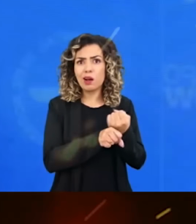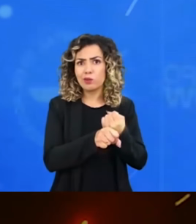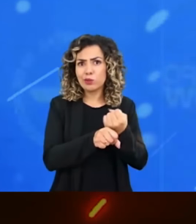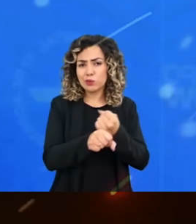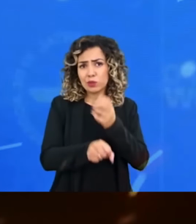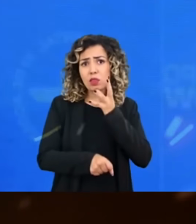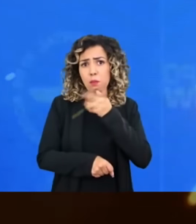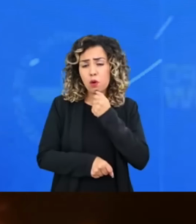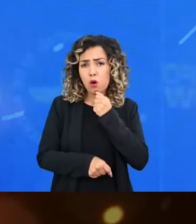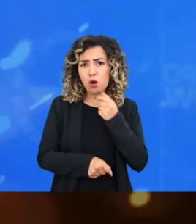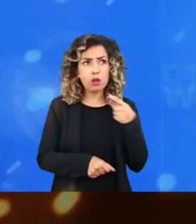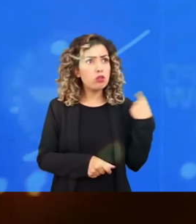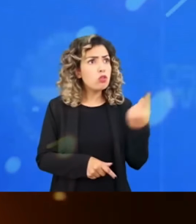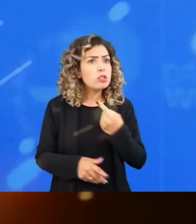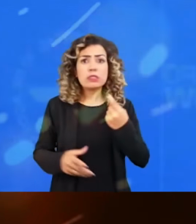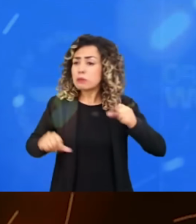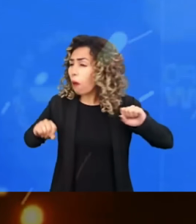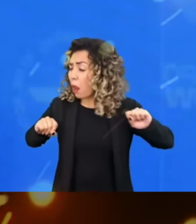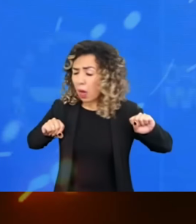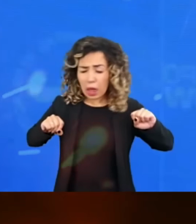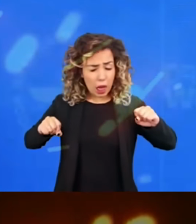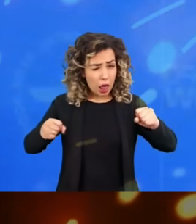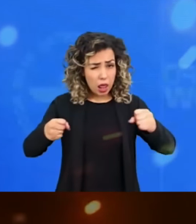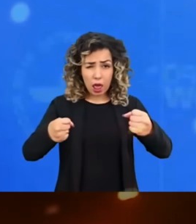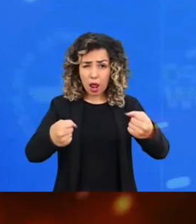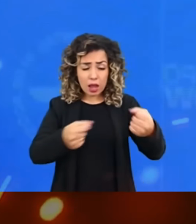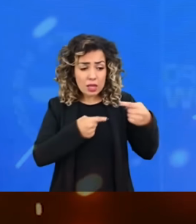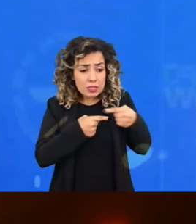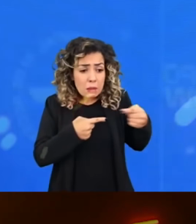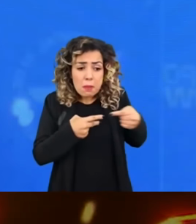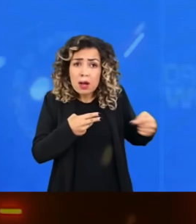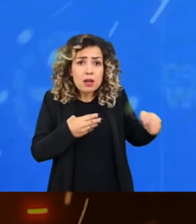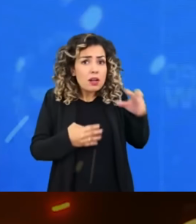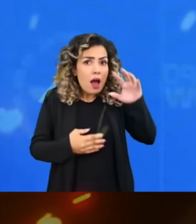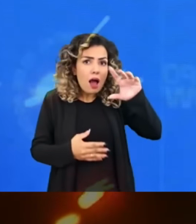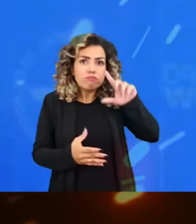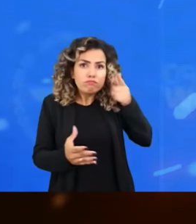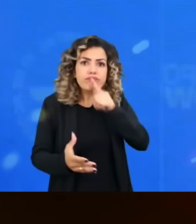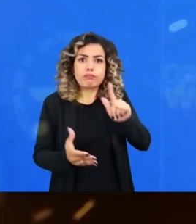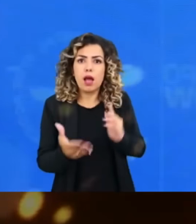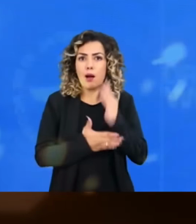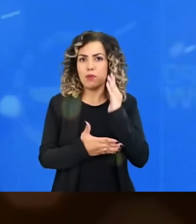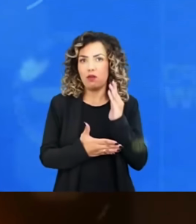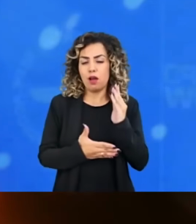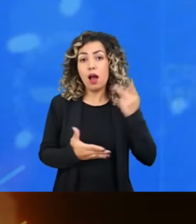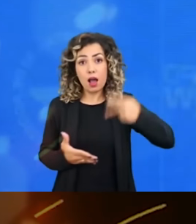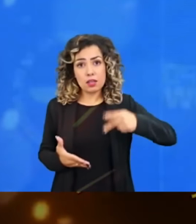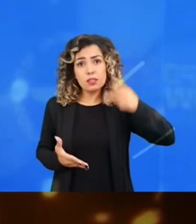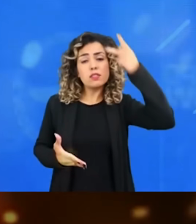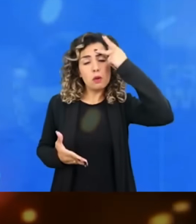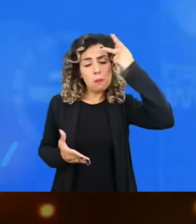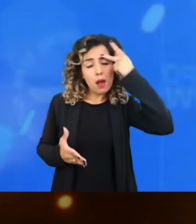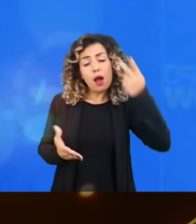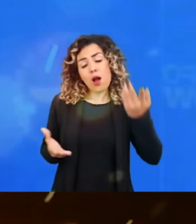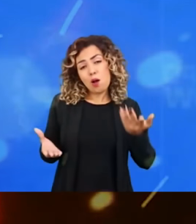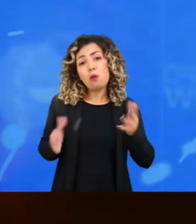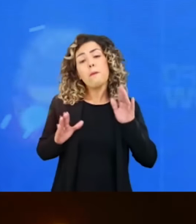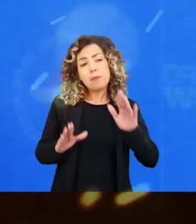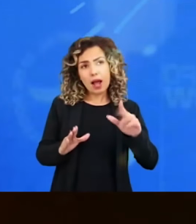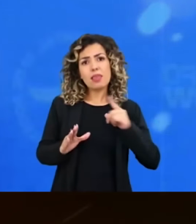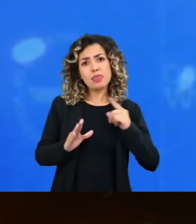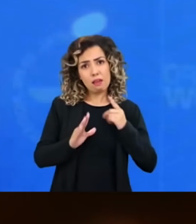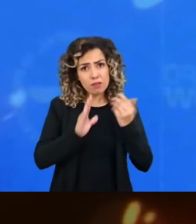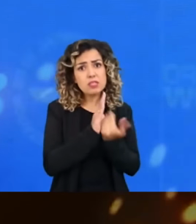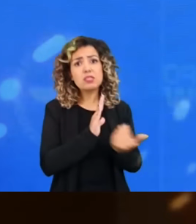semanas a cidade de São Paulo né foi a capital mundial disso só que teve esses algum alguns exageros em demitir funcionários que não